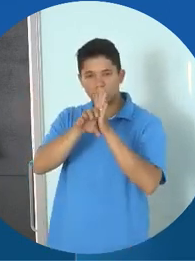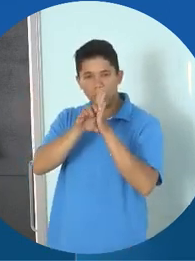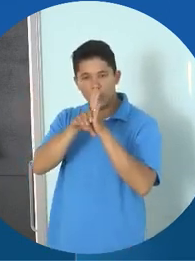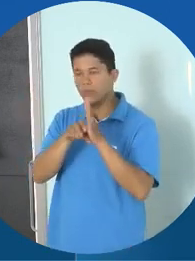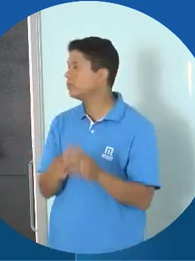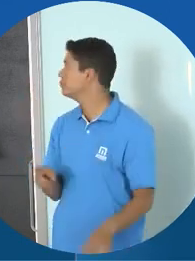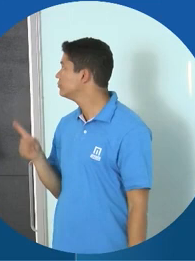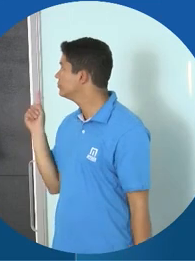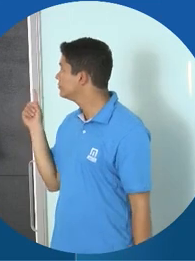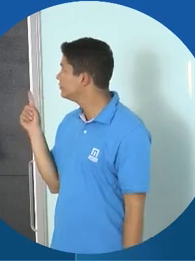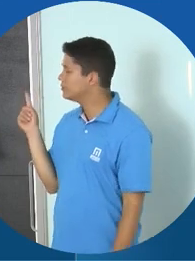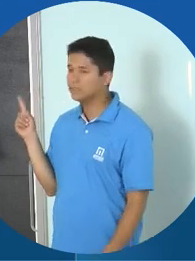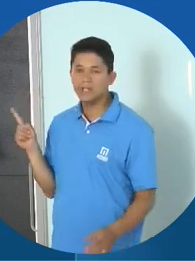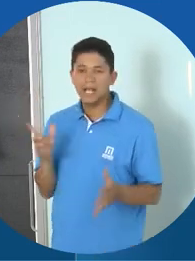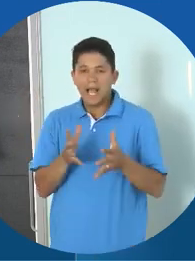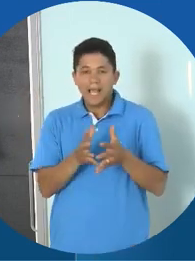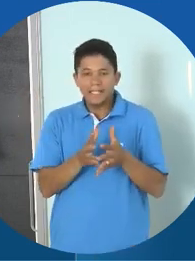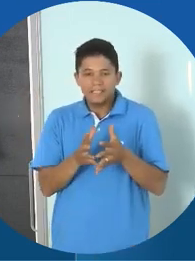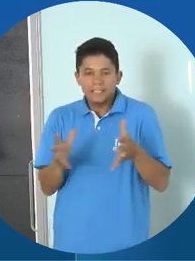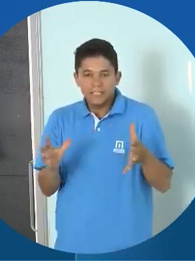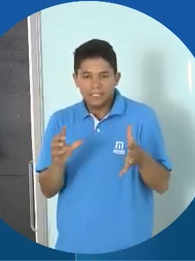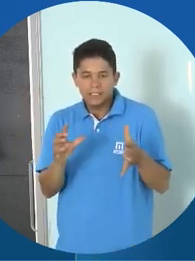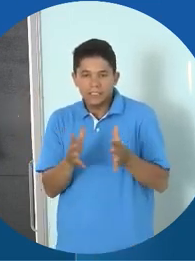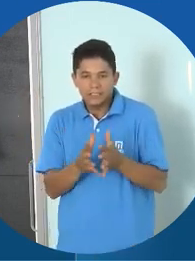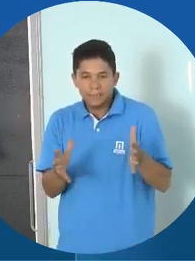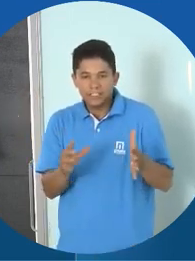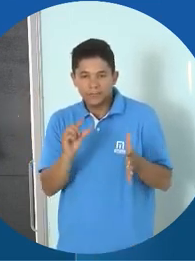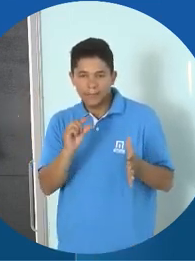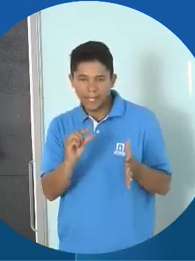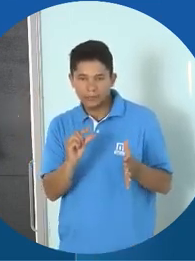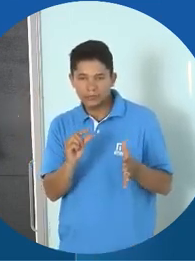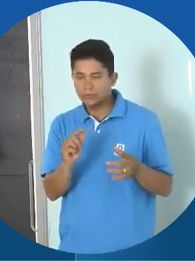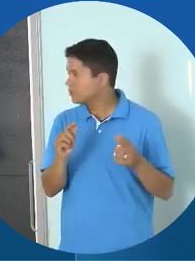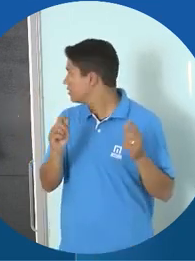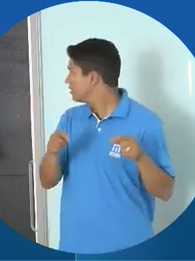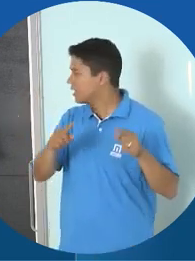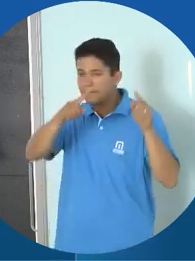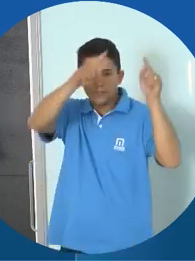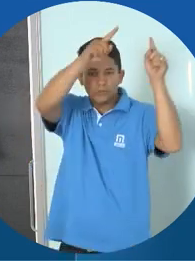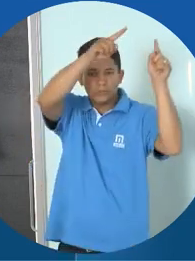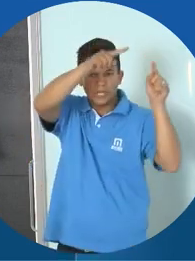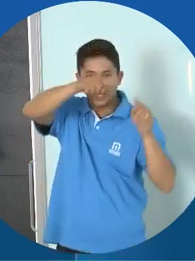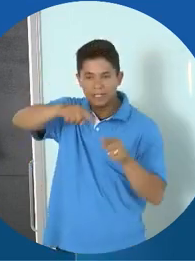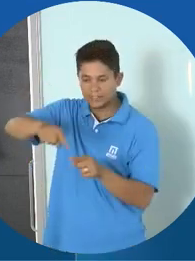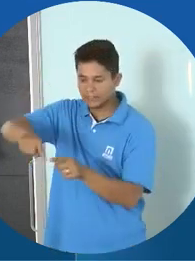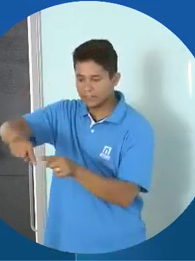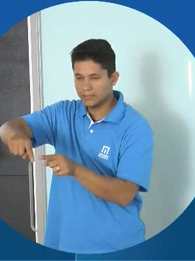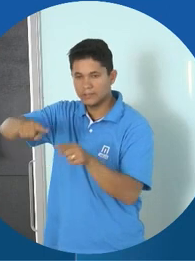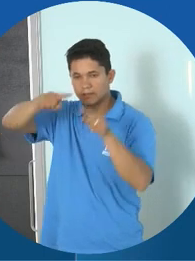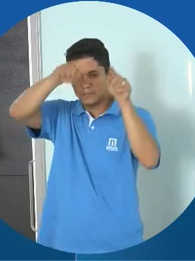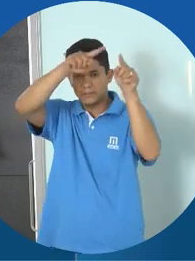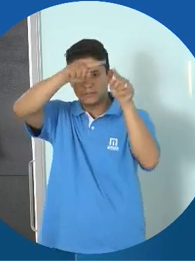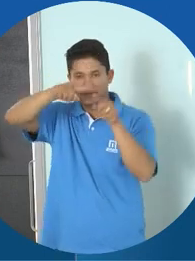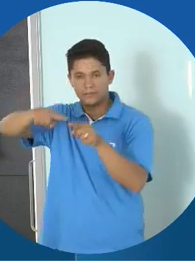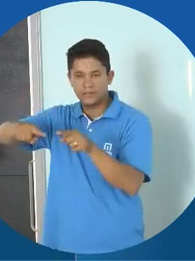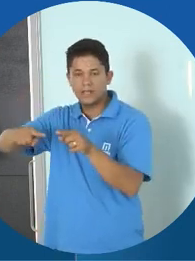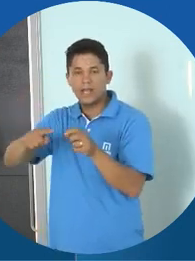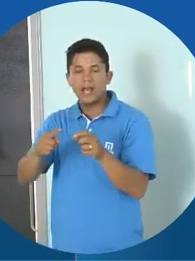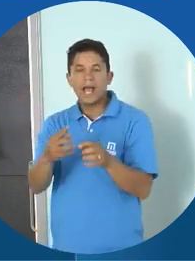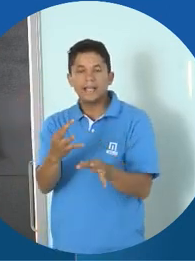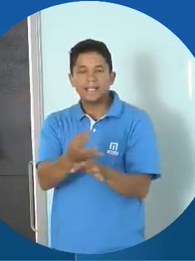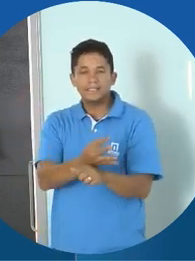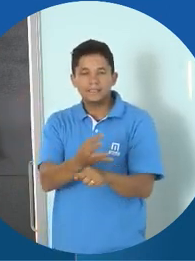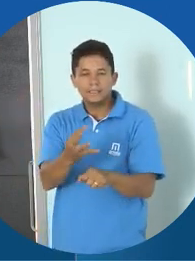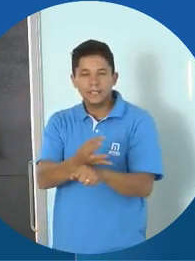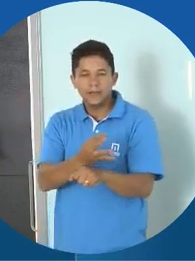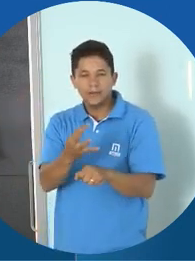menos essa resina expande, a gente consegue cruzar com a curva aqui de tensão média de confinamento do solo, e